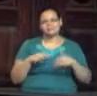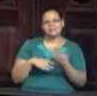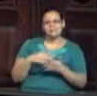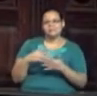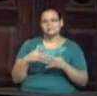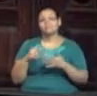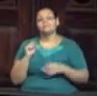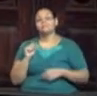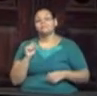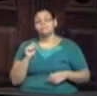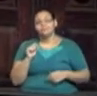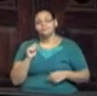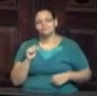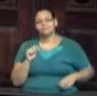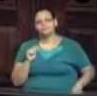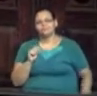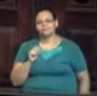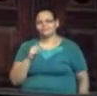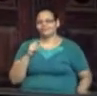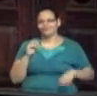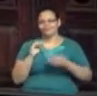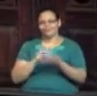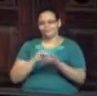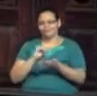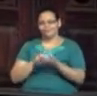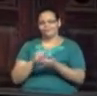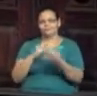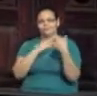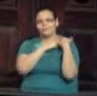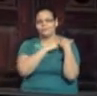atabalhoadamente e de forma irresponsável